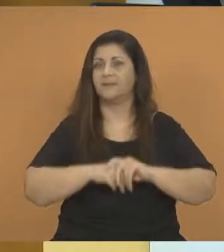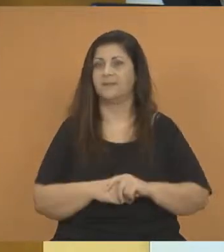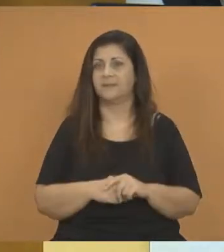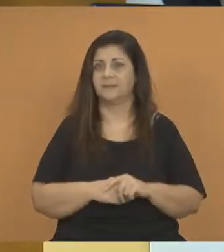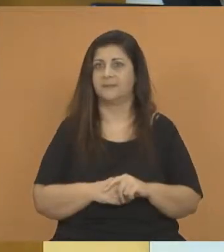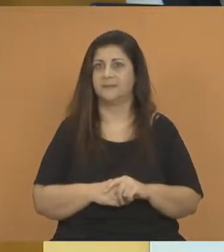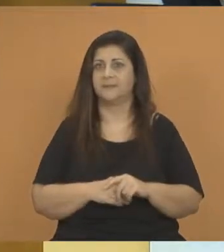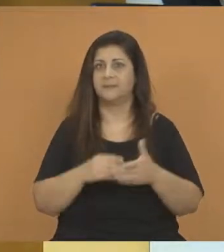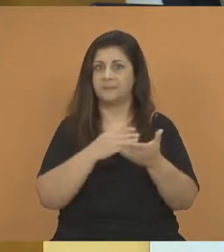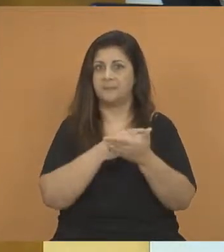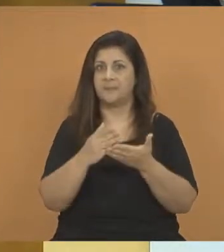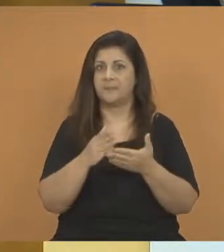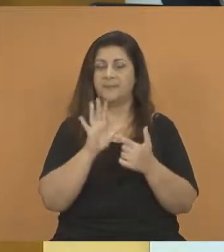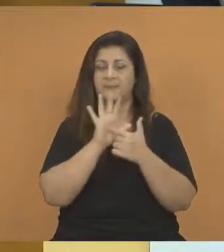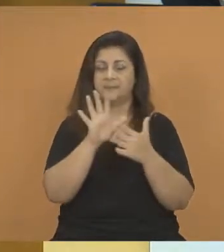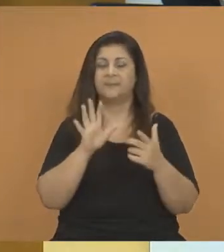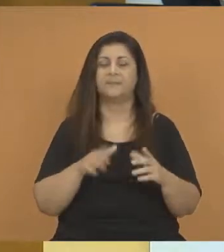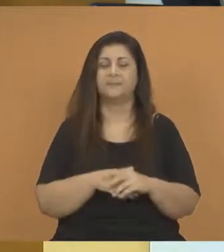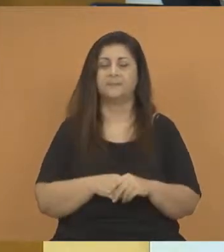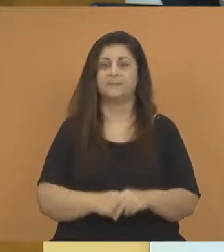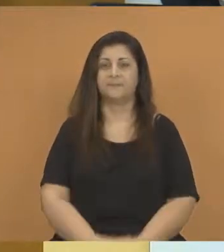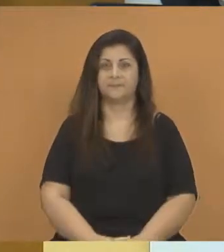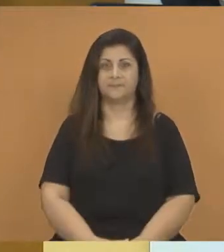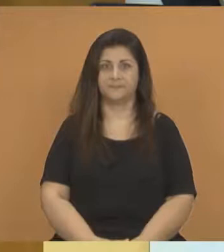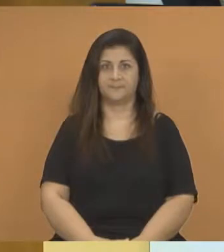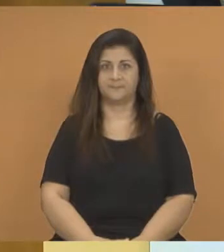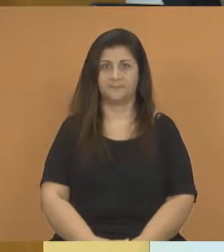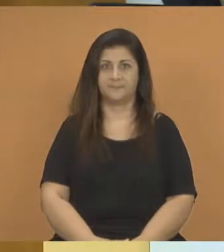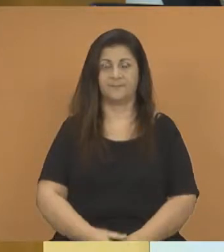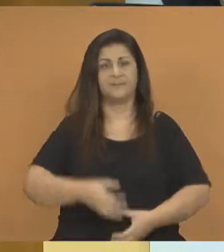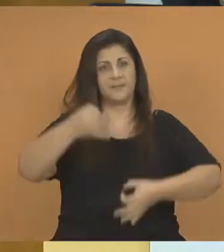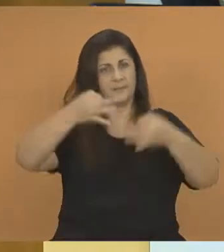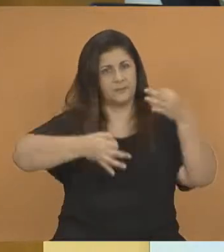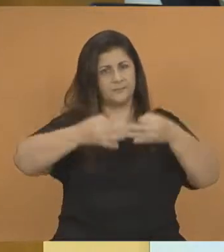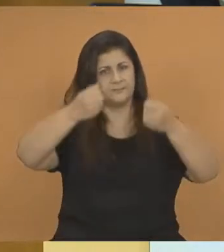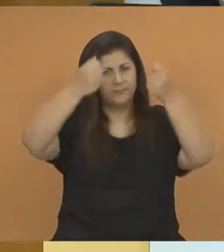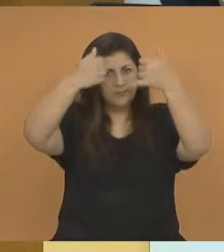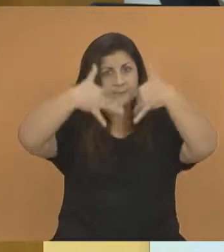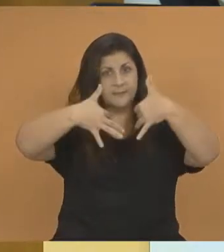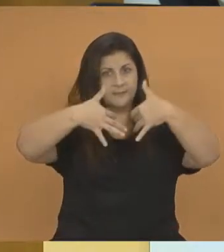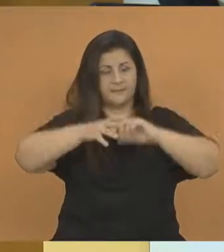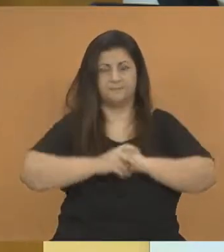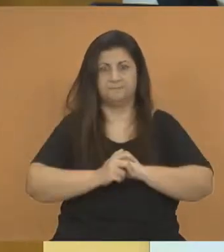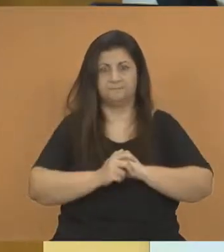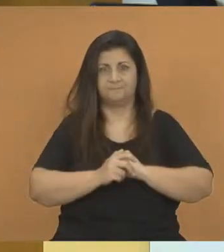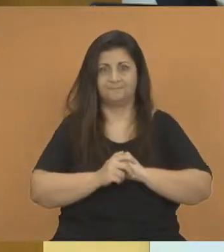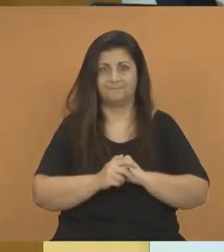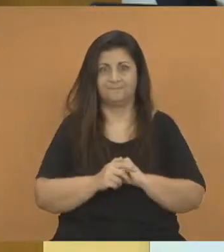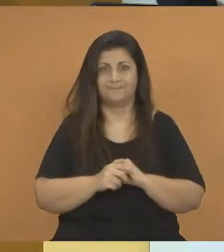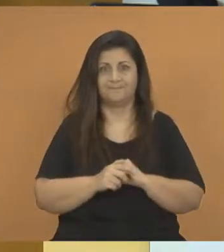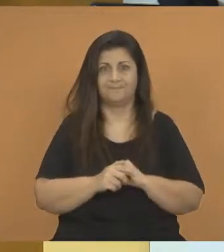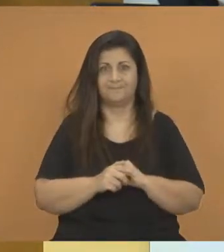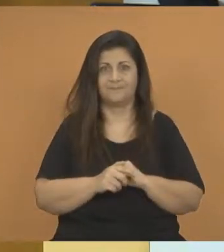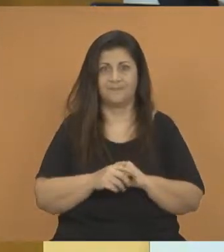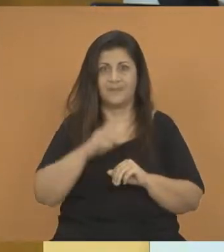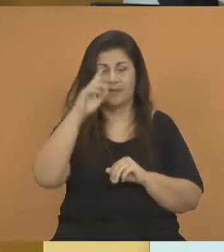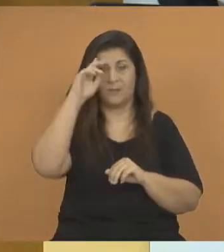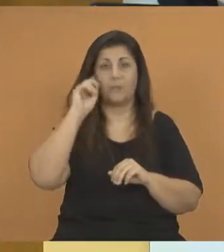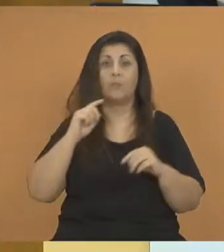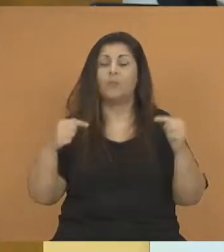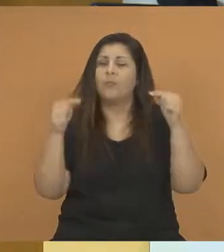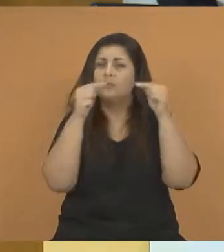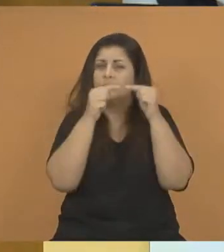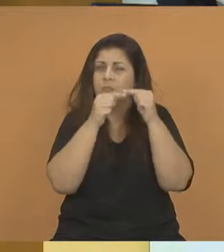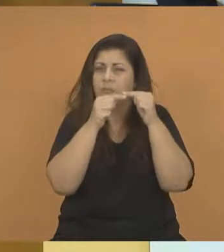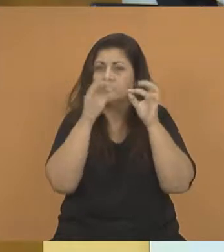partir de sua publicação. Justificativa. A presente propositura objetiva é